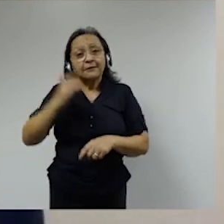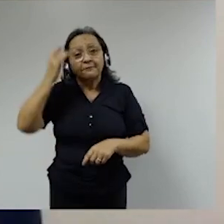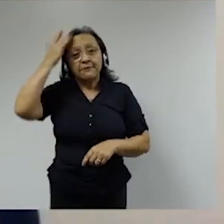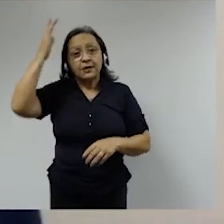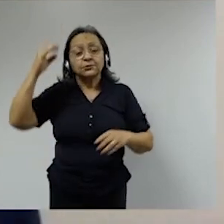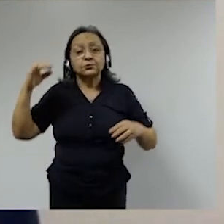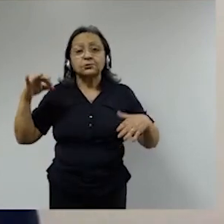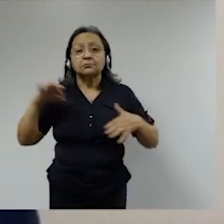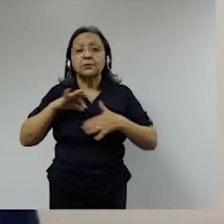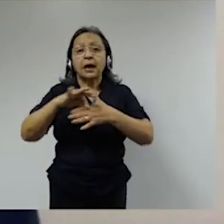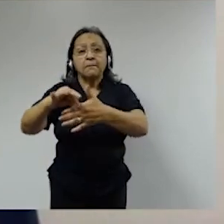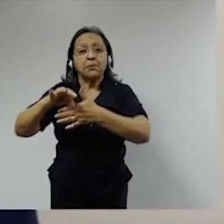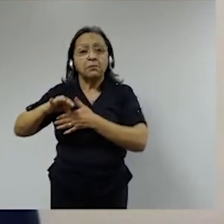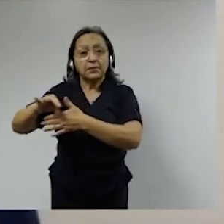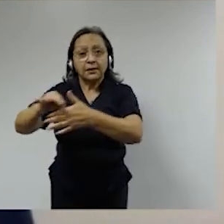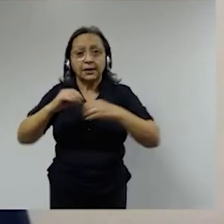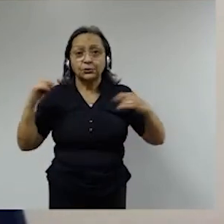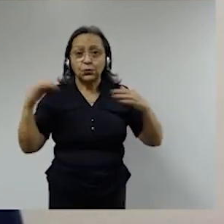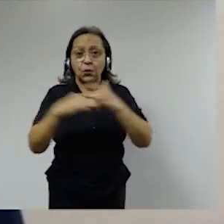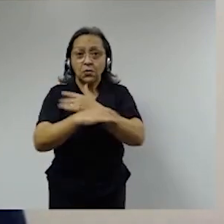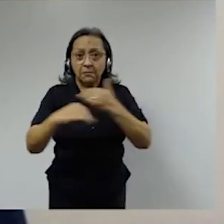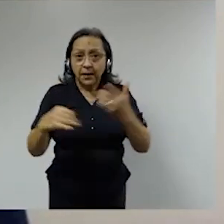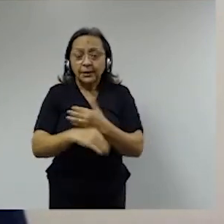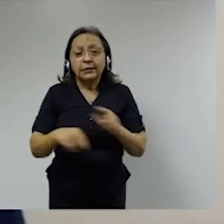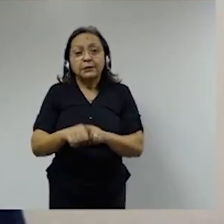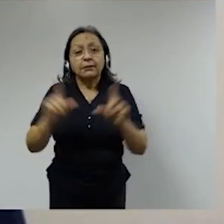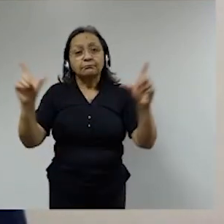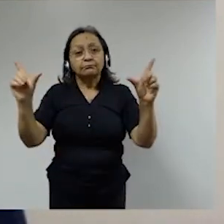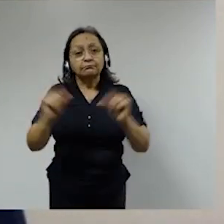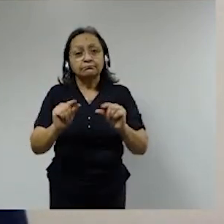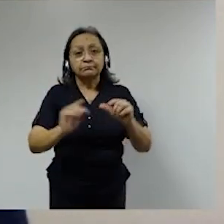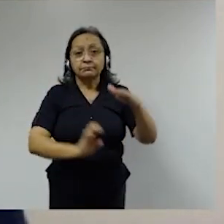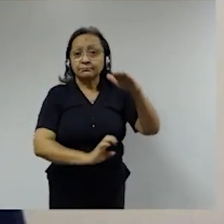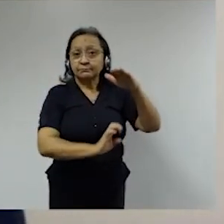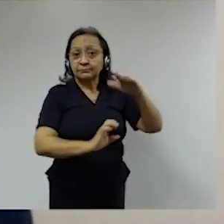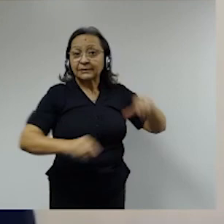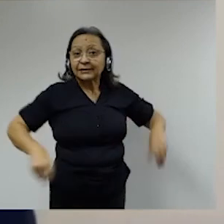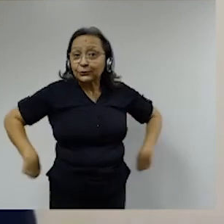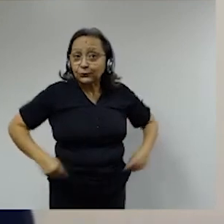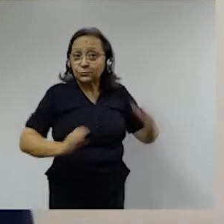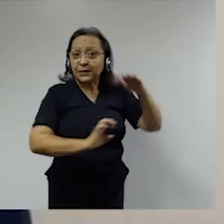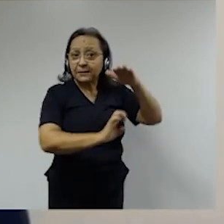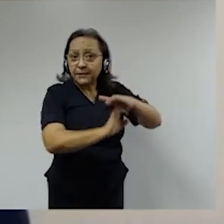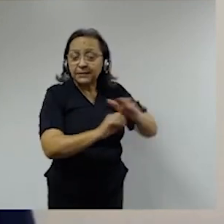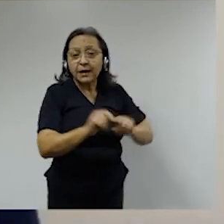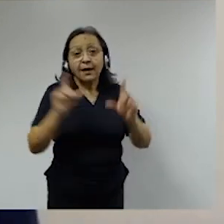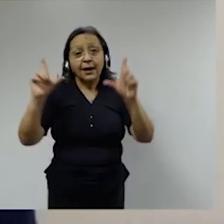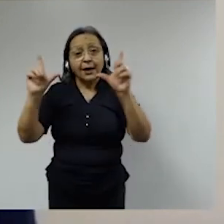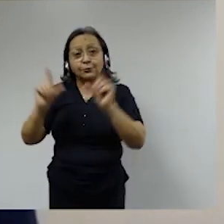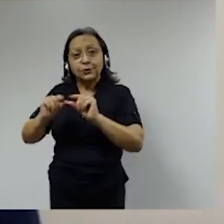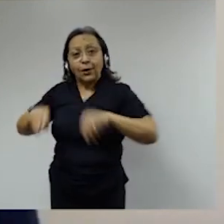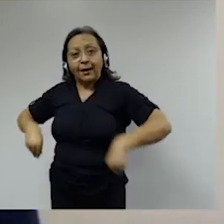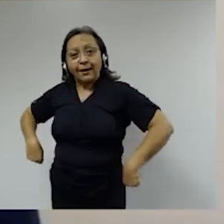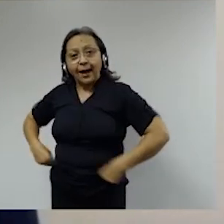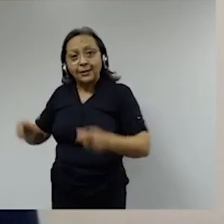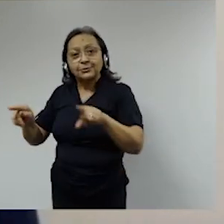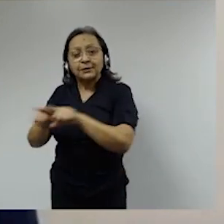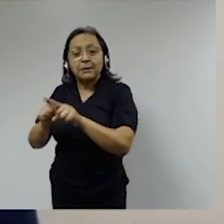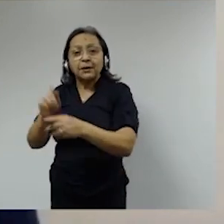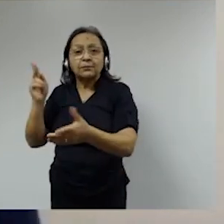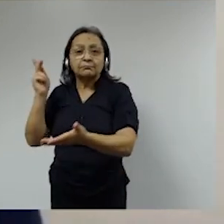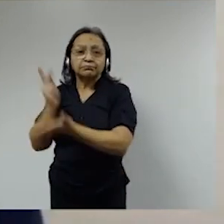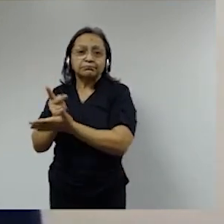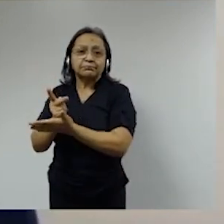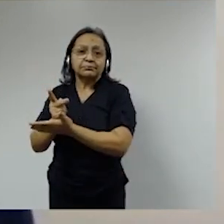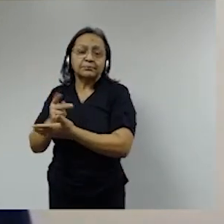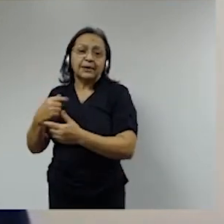urbana, eu tenho redução de custos para o poder público. Tenho redução de custos para as empresas e tenho redução de custos, obviamente, para o próprio